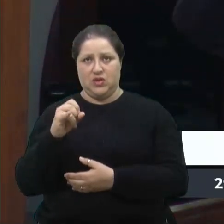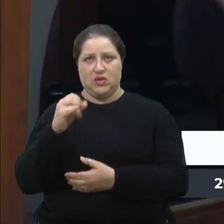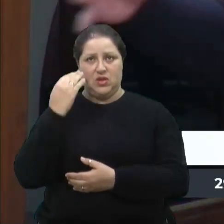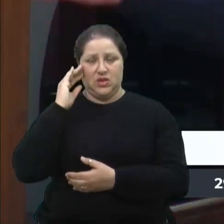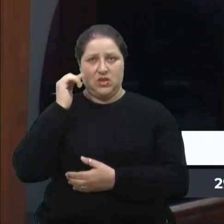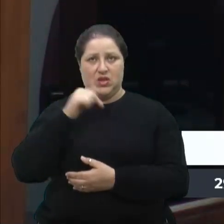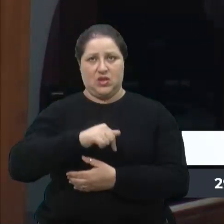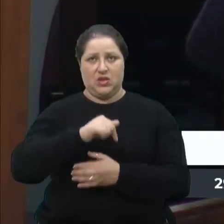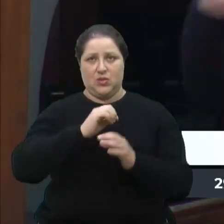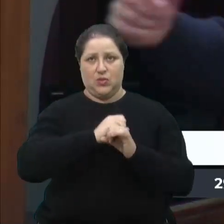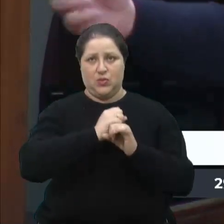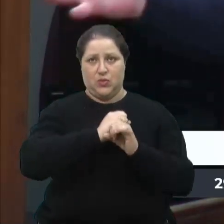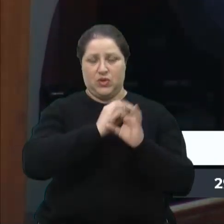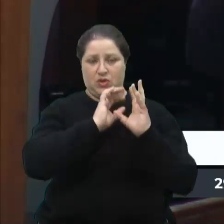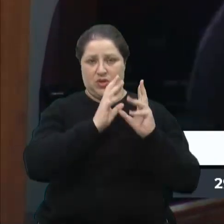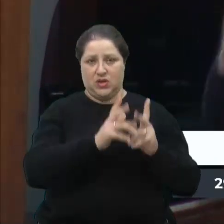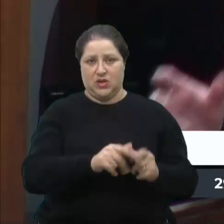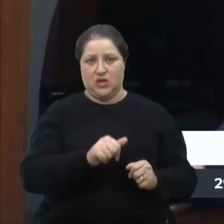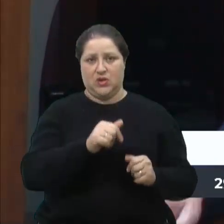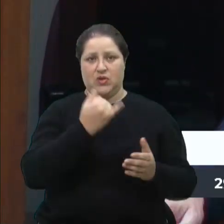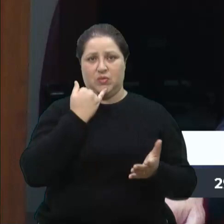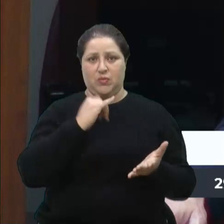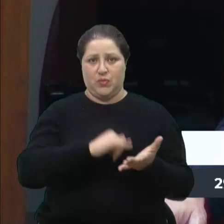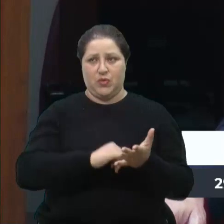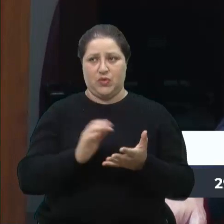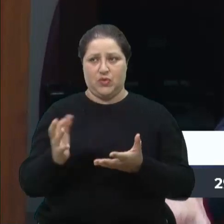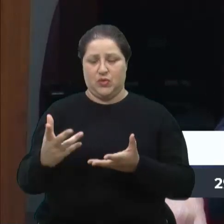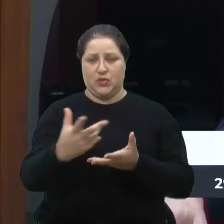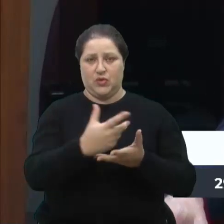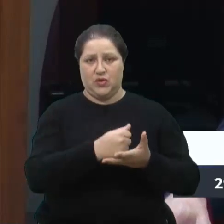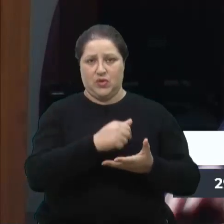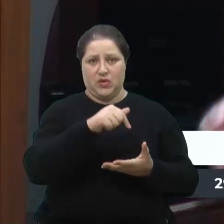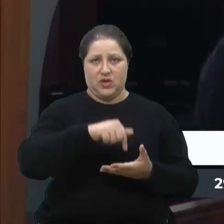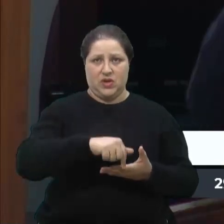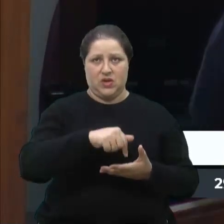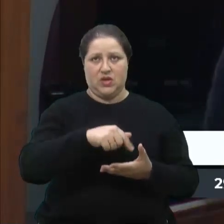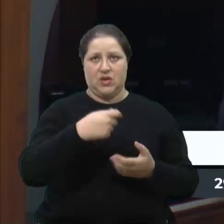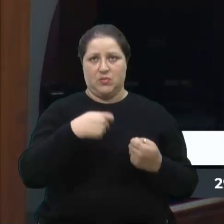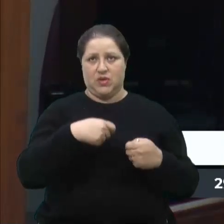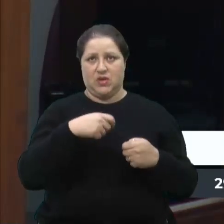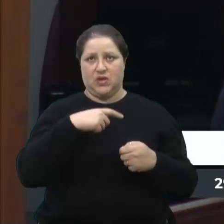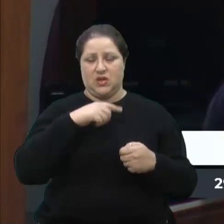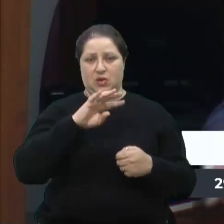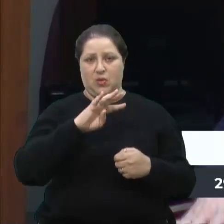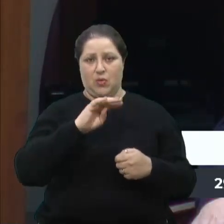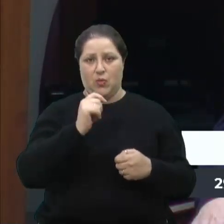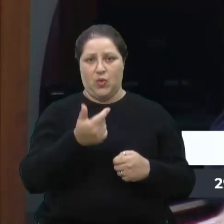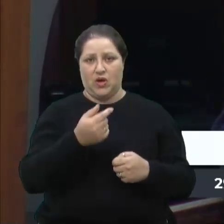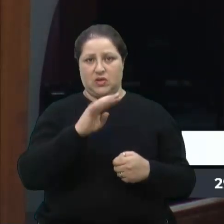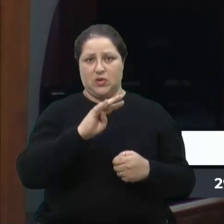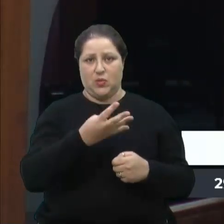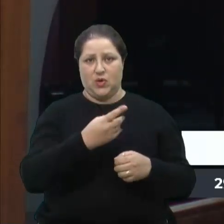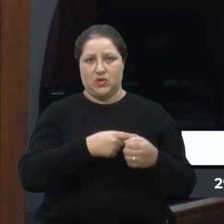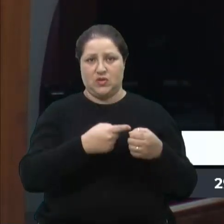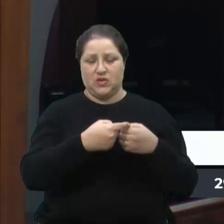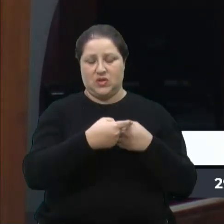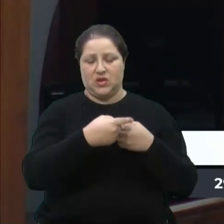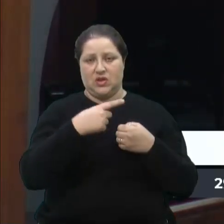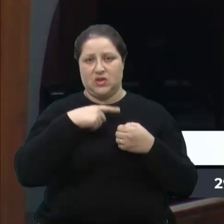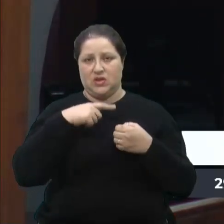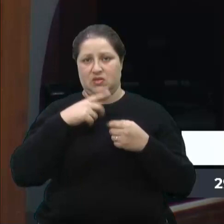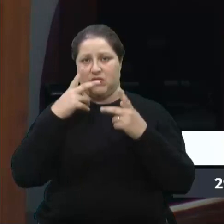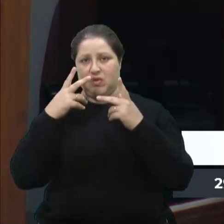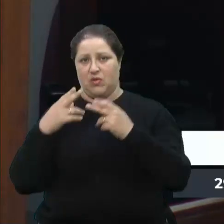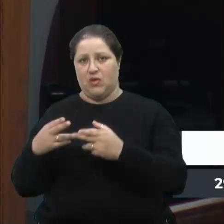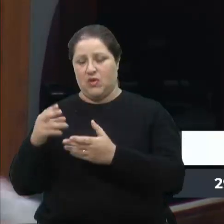da cidade do ano inteiro de impostos que entram, precisaria de quase 4 Caxias para dar o tamanho do rombo que ele